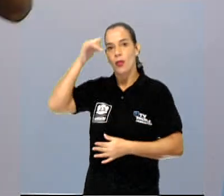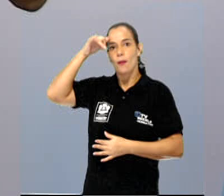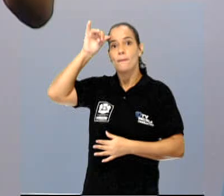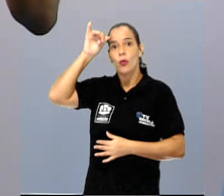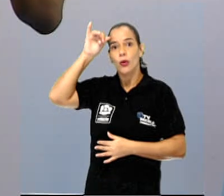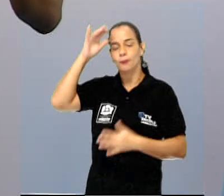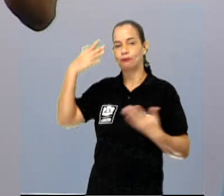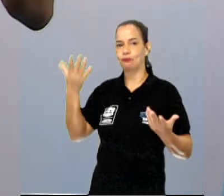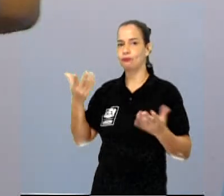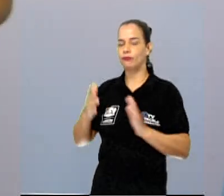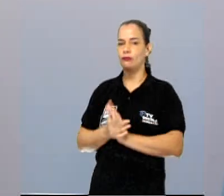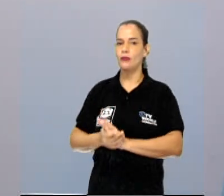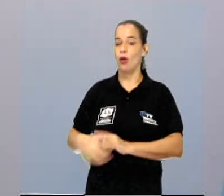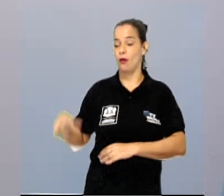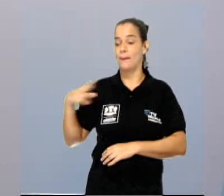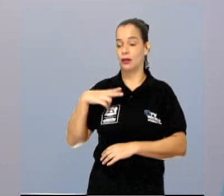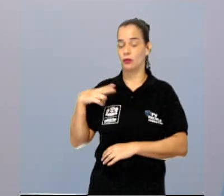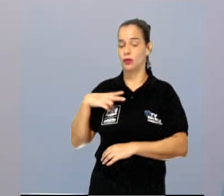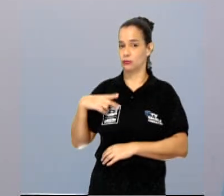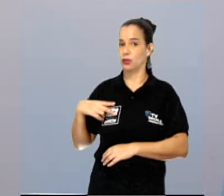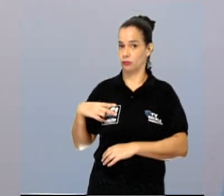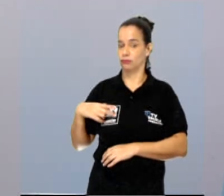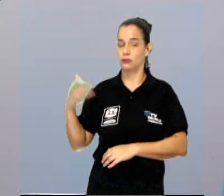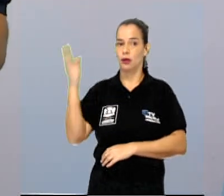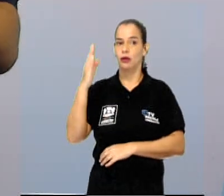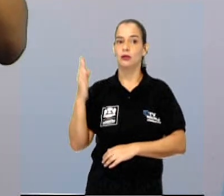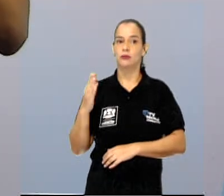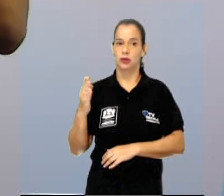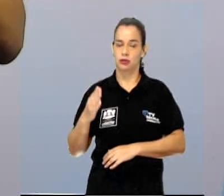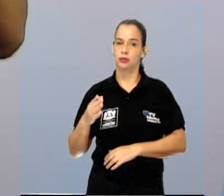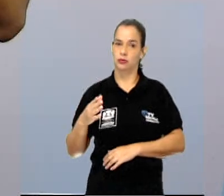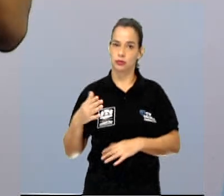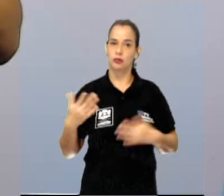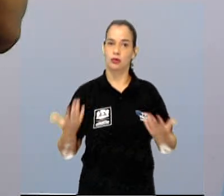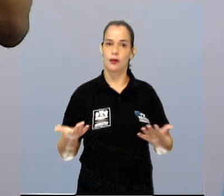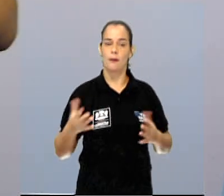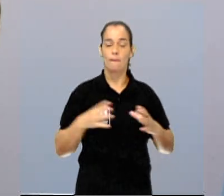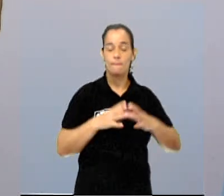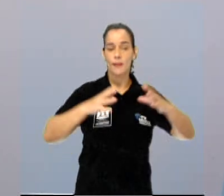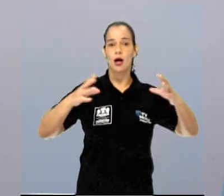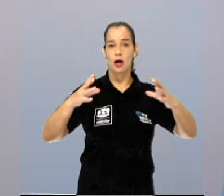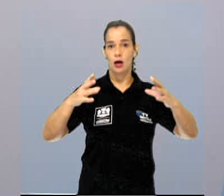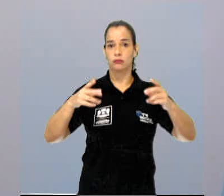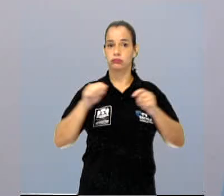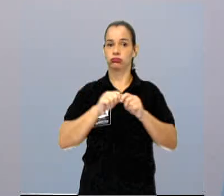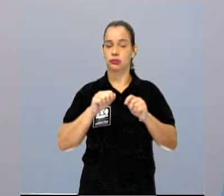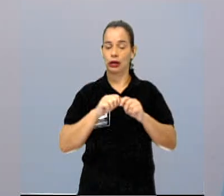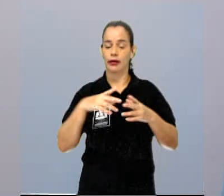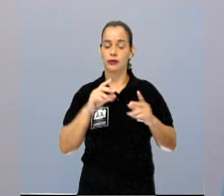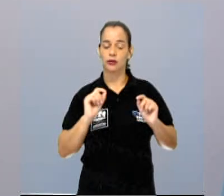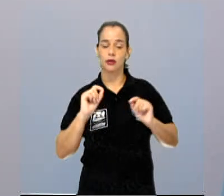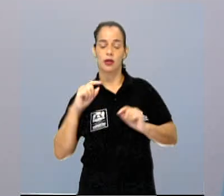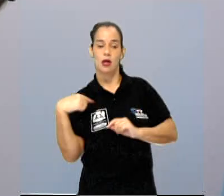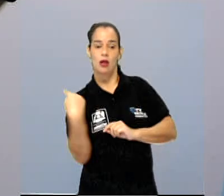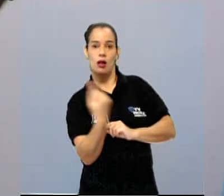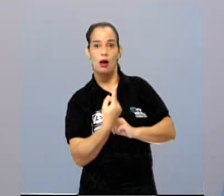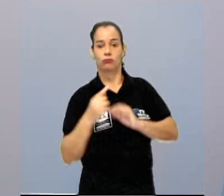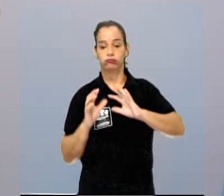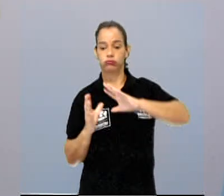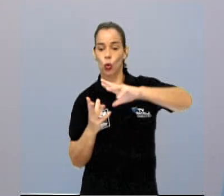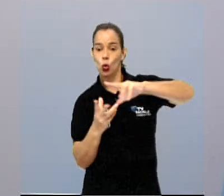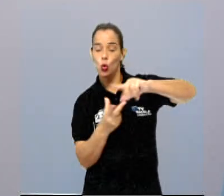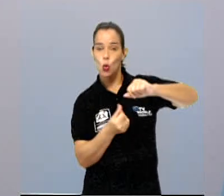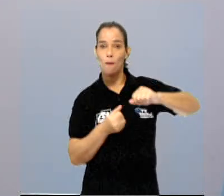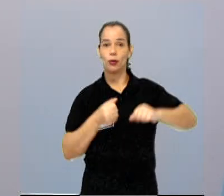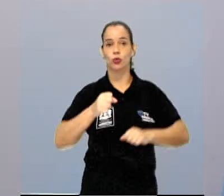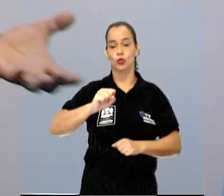particularidade, gente, o Brasil recentemente se tornou o maior produtor de soja do planeta. E detalhe que a